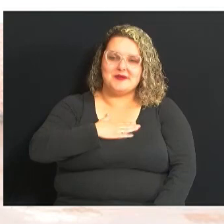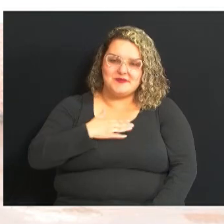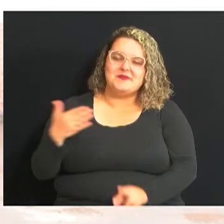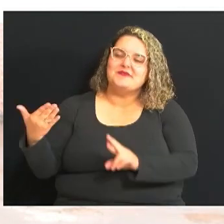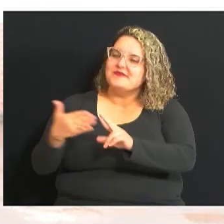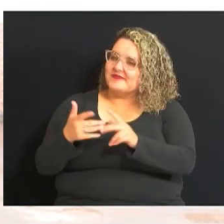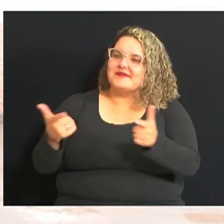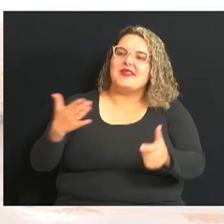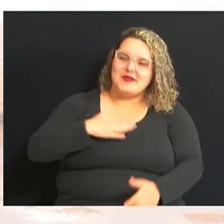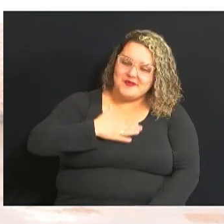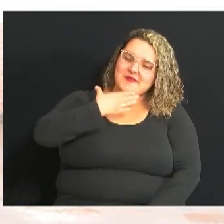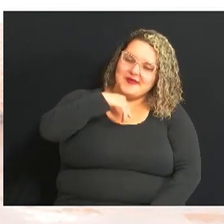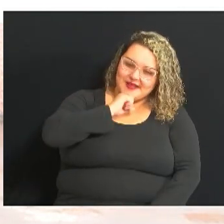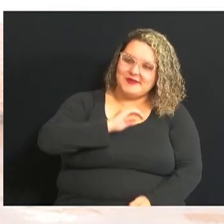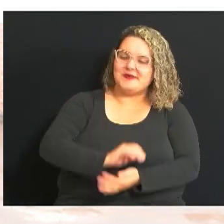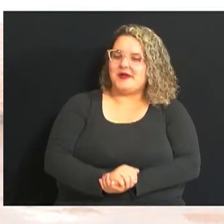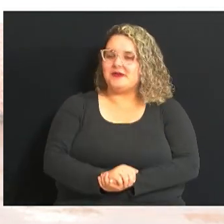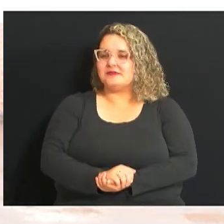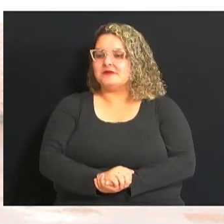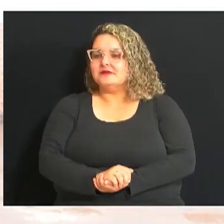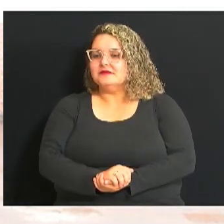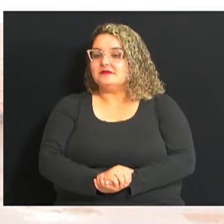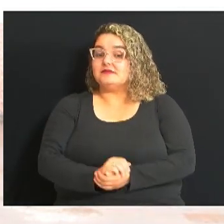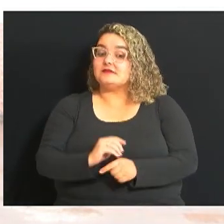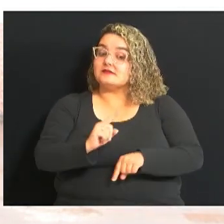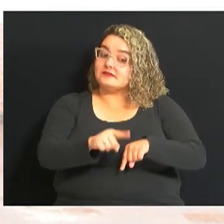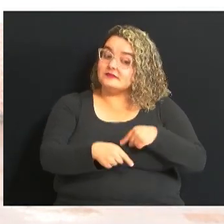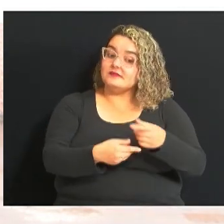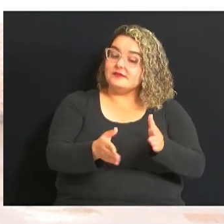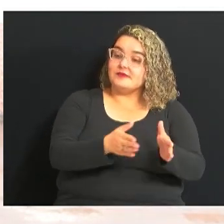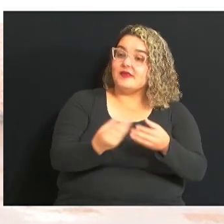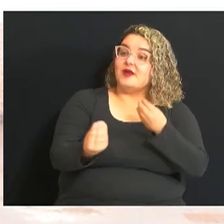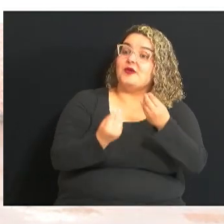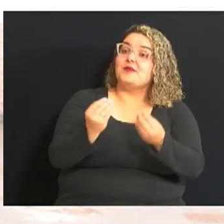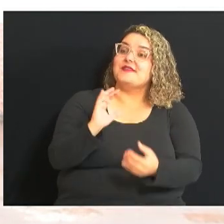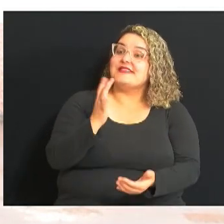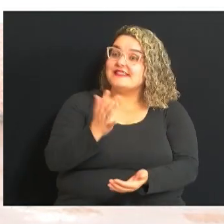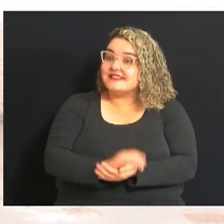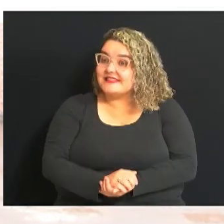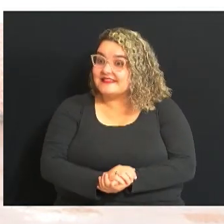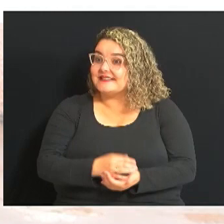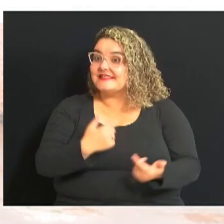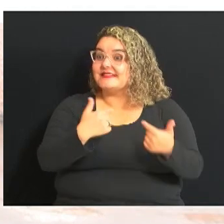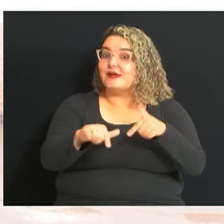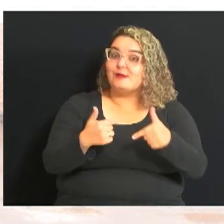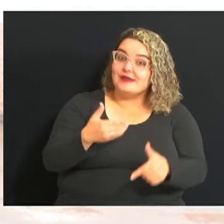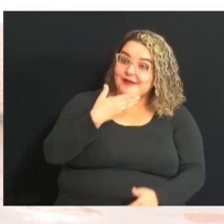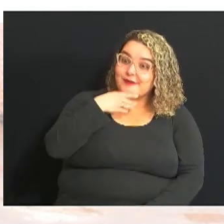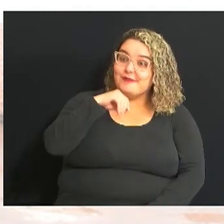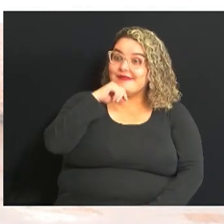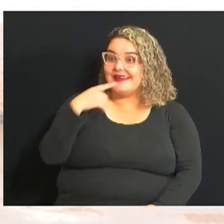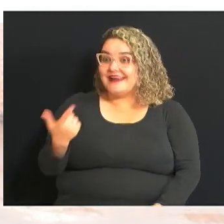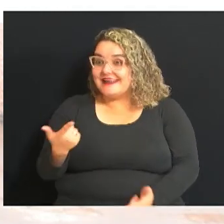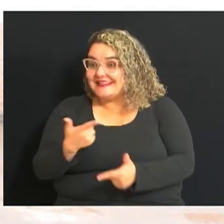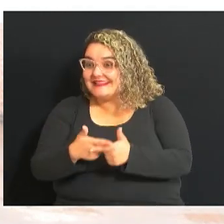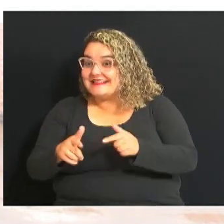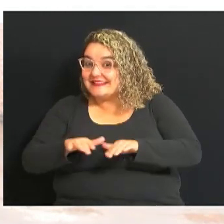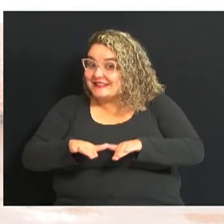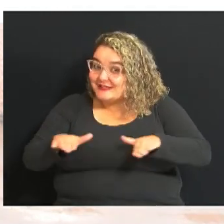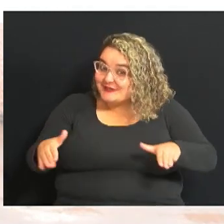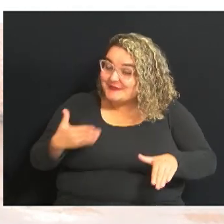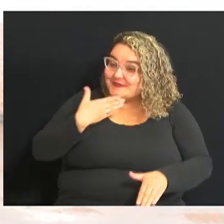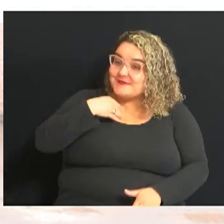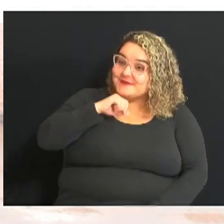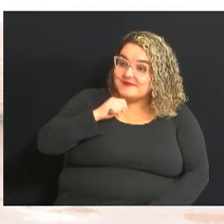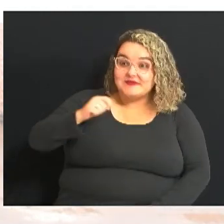pai. E do outro lado, como é que fica, né? Trabalhar com o pai, dividir o palco com o pai, tem puxão